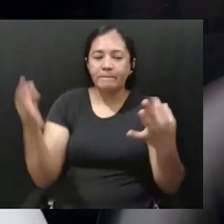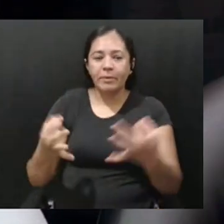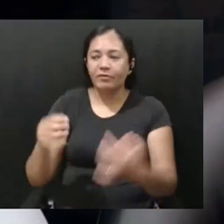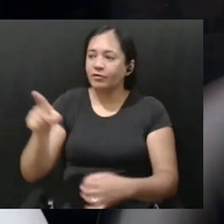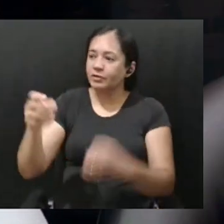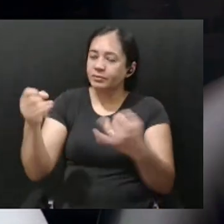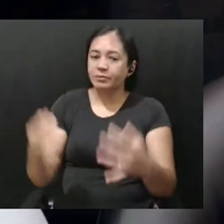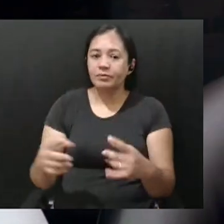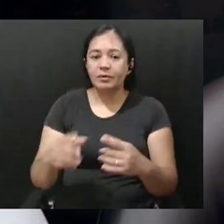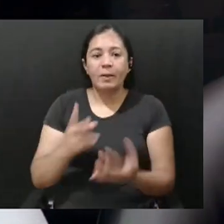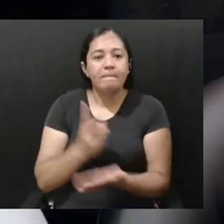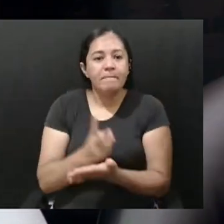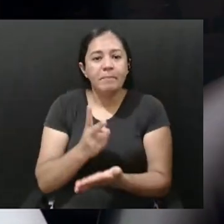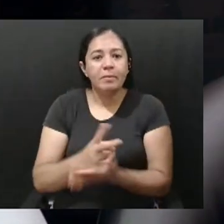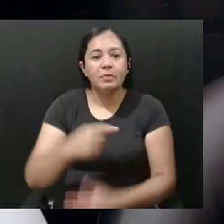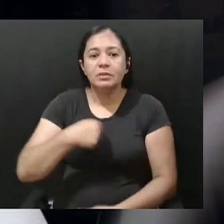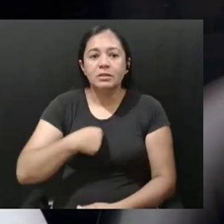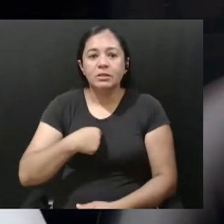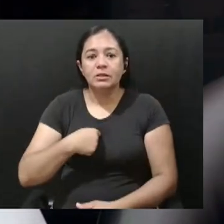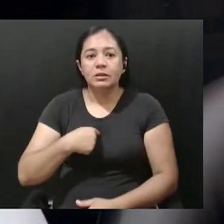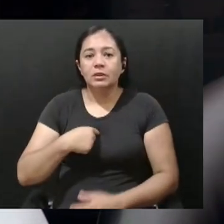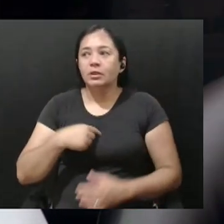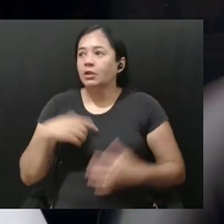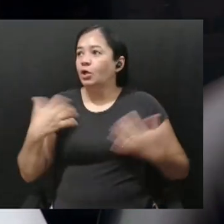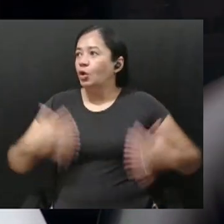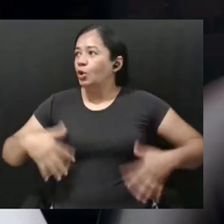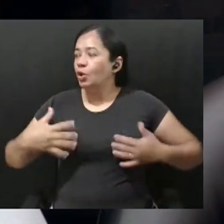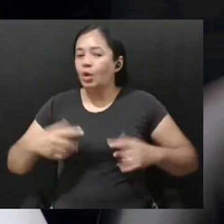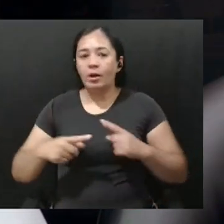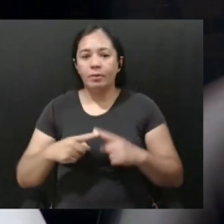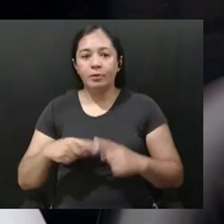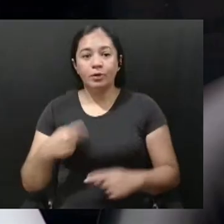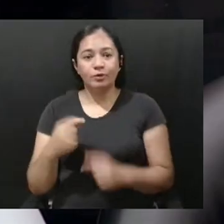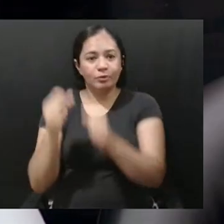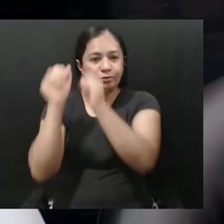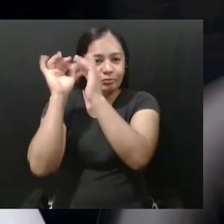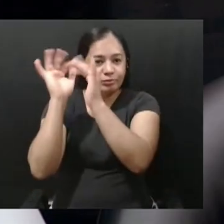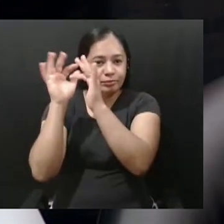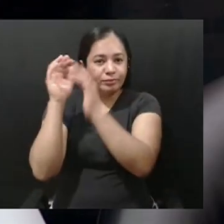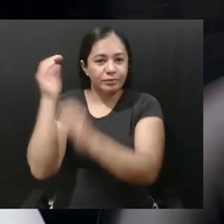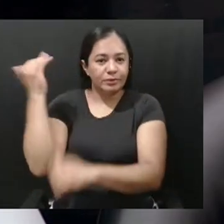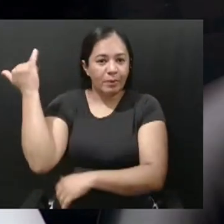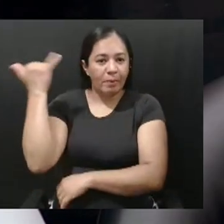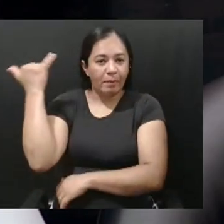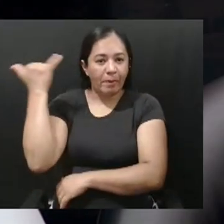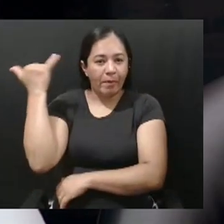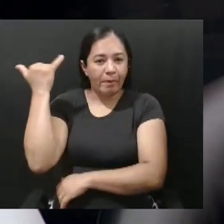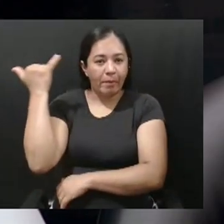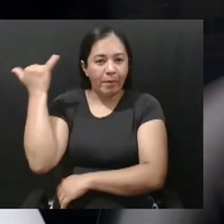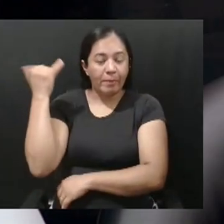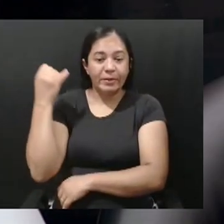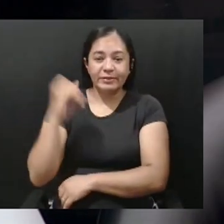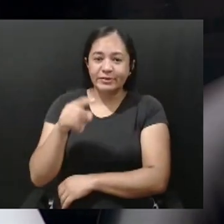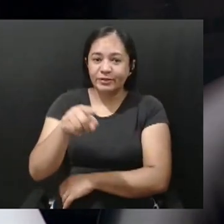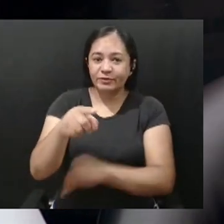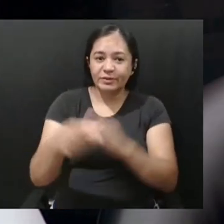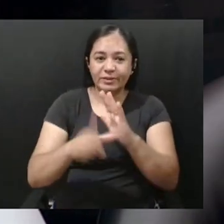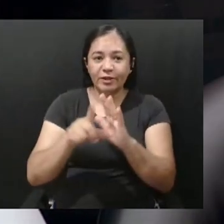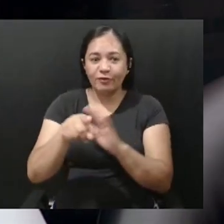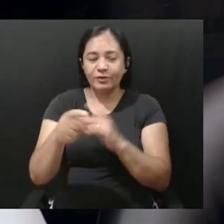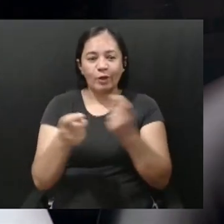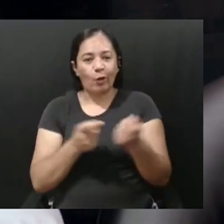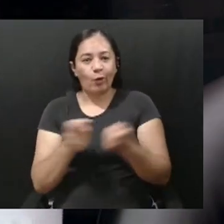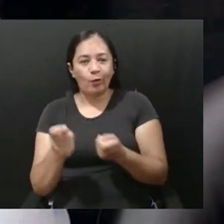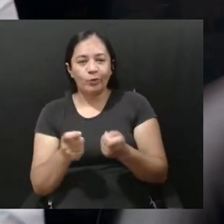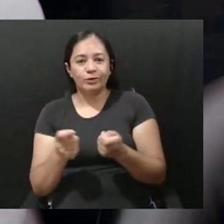fico Uhum. extremamente tenso, né? Por quê? Porque o nosso cérebro, ele te conta essa história pra você de que, assim, se você antecipar, você tem um controle, né? E não é,